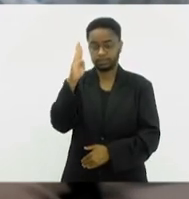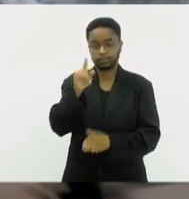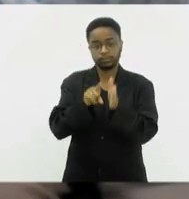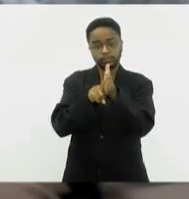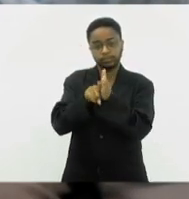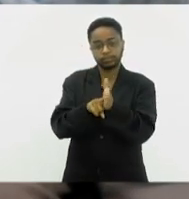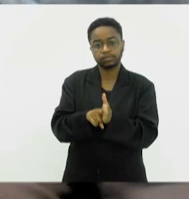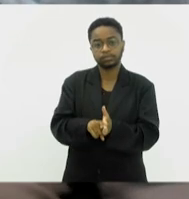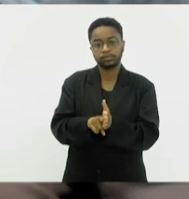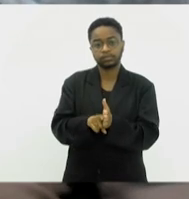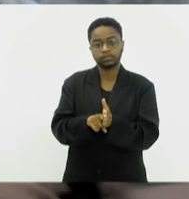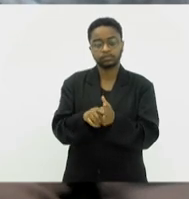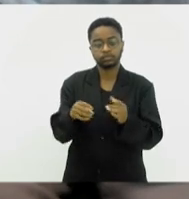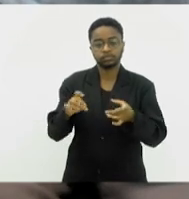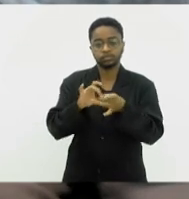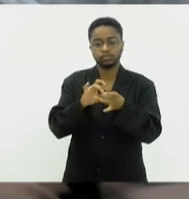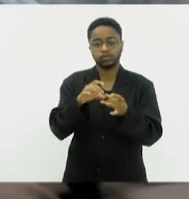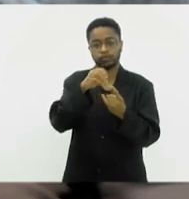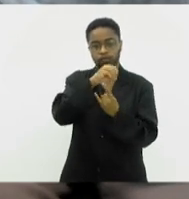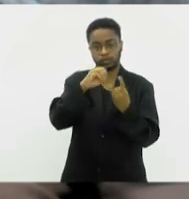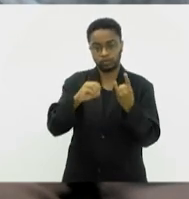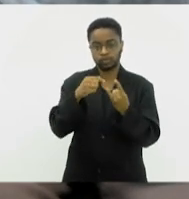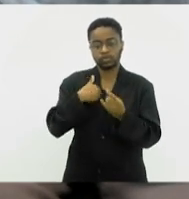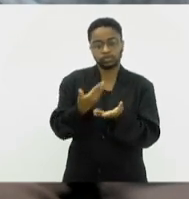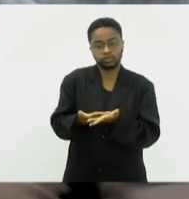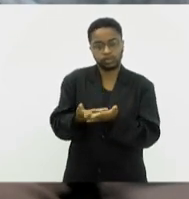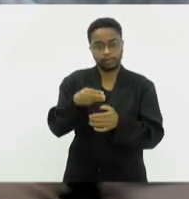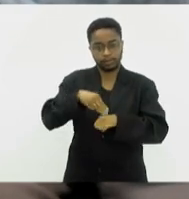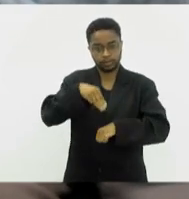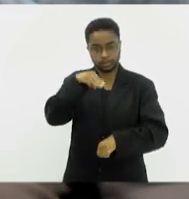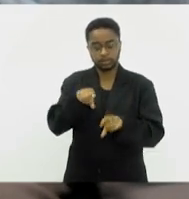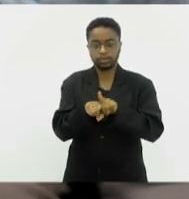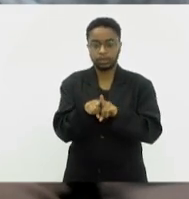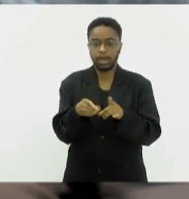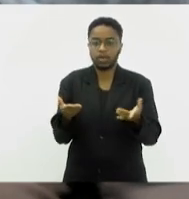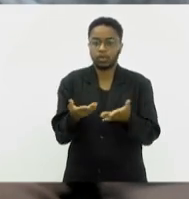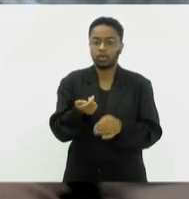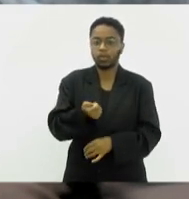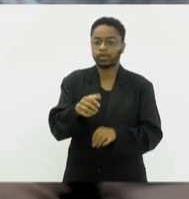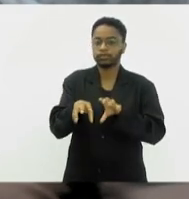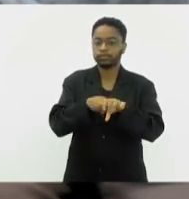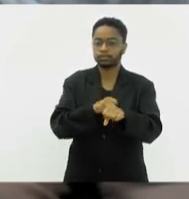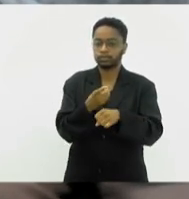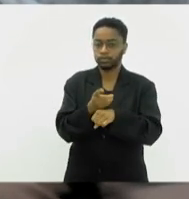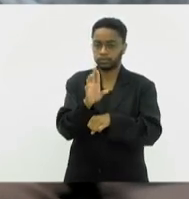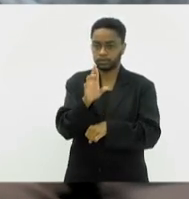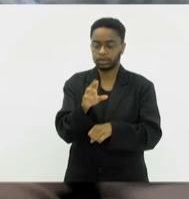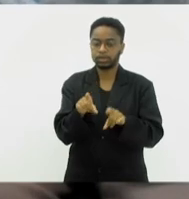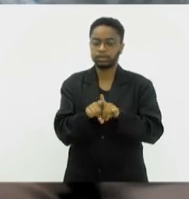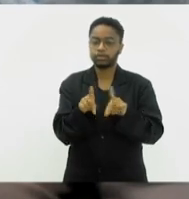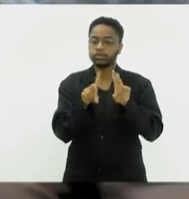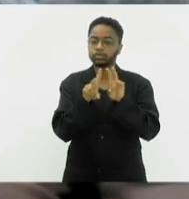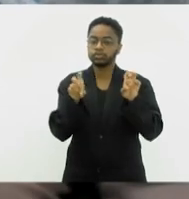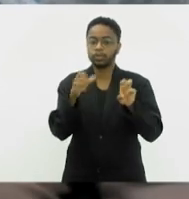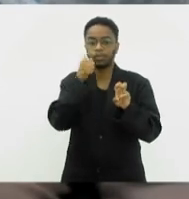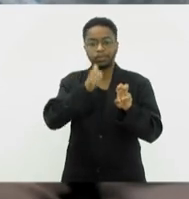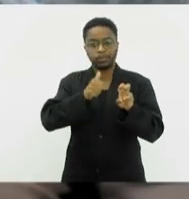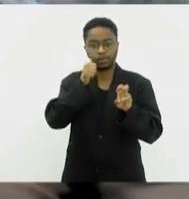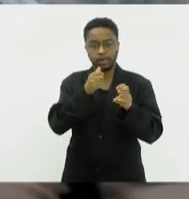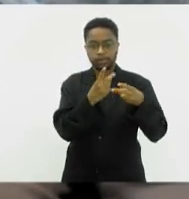pesquisa na Fiocruz, que é onde eu fiz o mestrado e onde estou terminando o doutorado, sobre